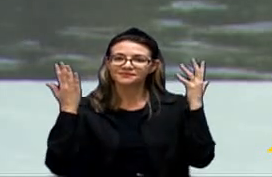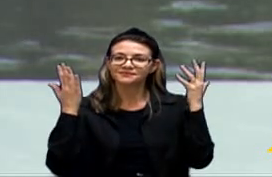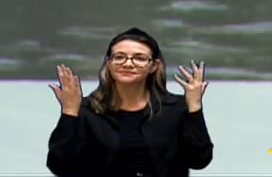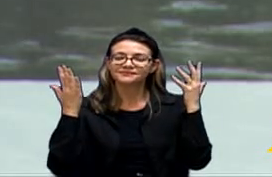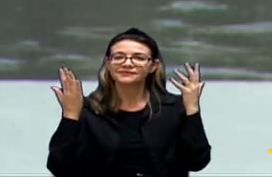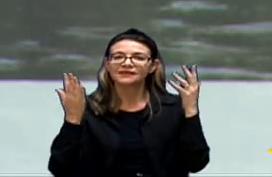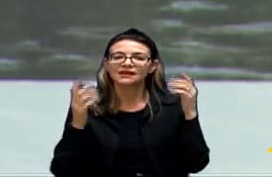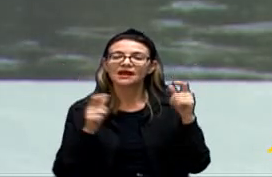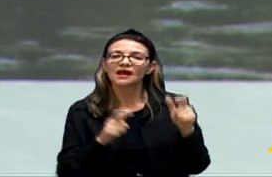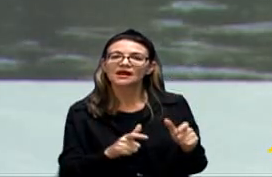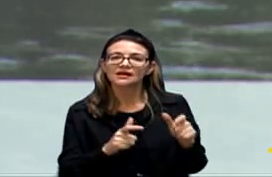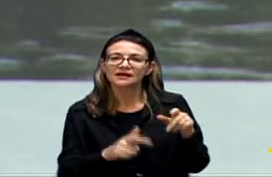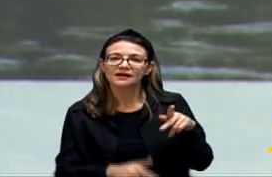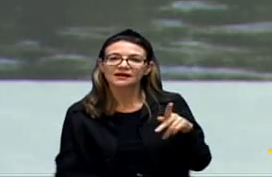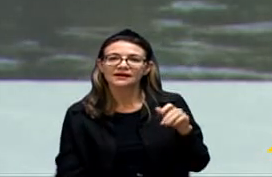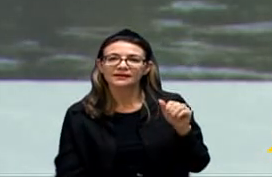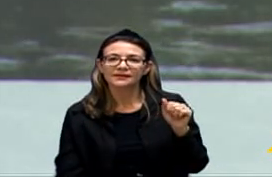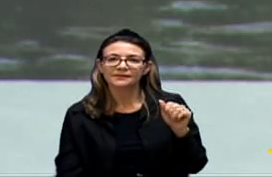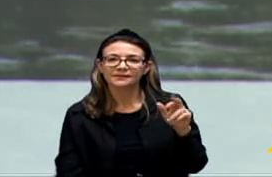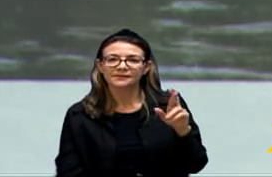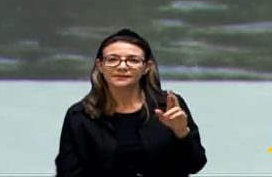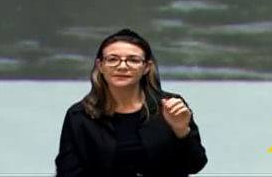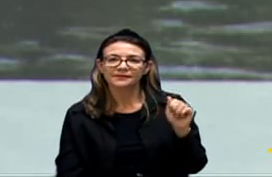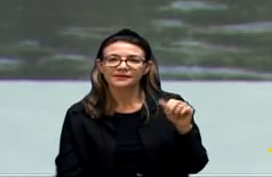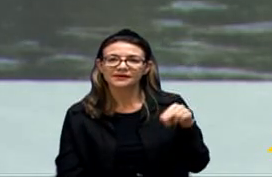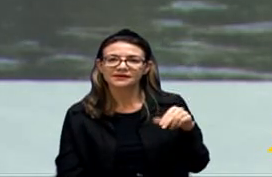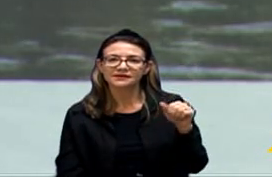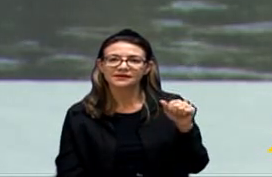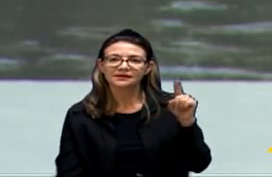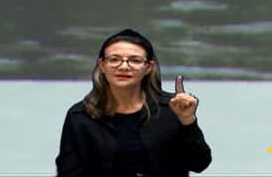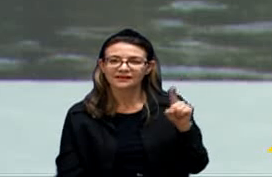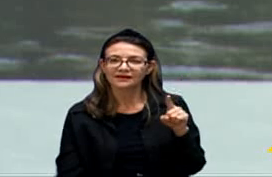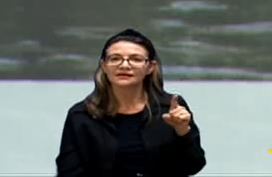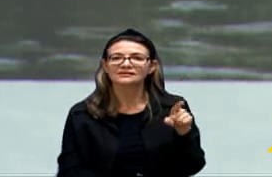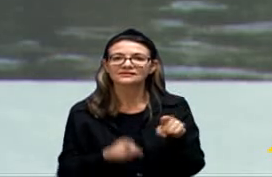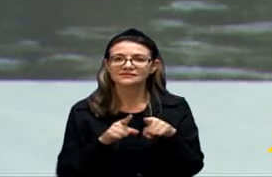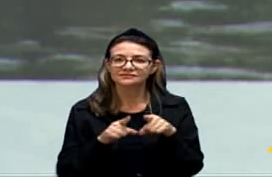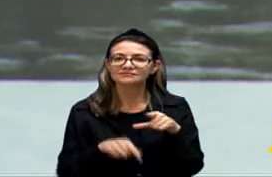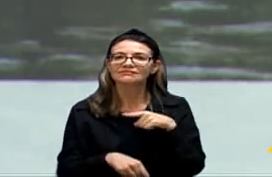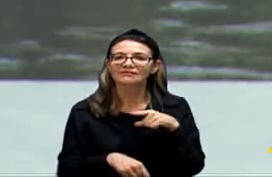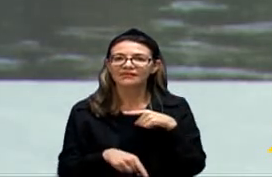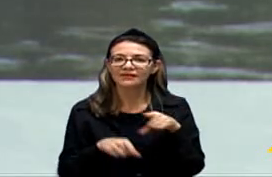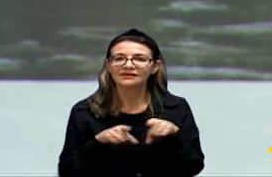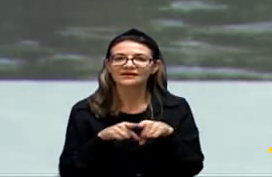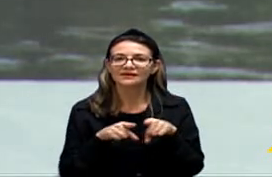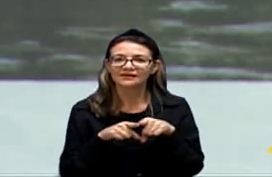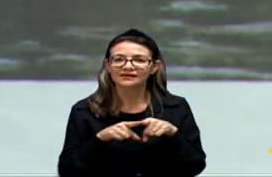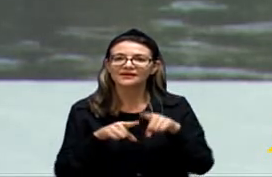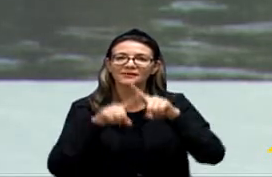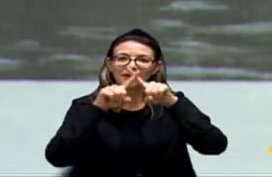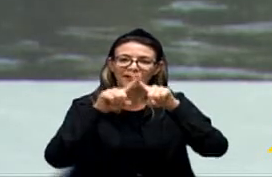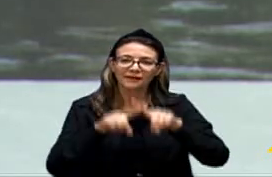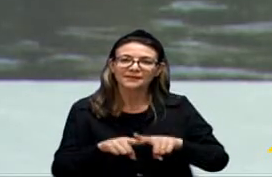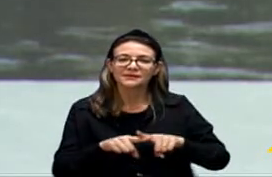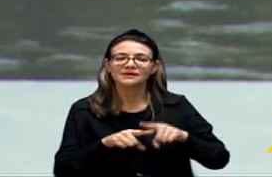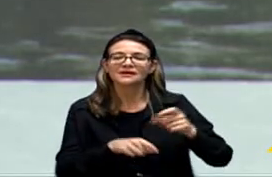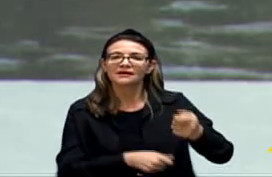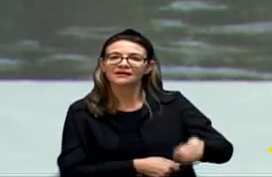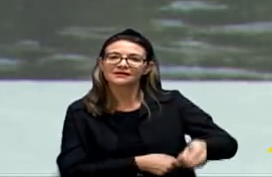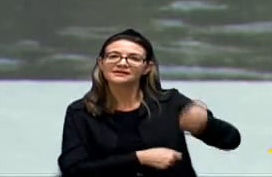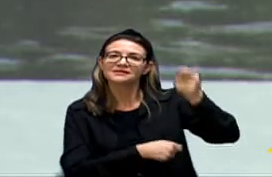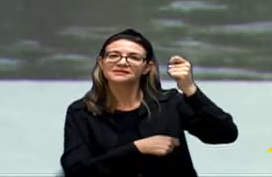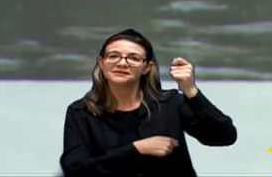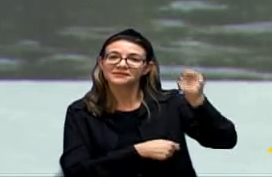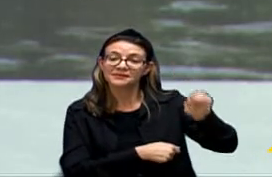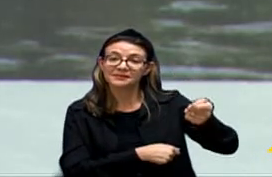aí também Presidente Aonde eles fazem os festivais até os campeonatos de pesca quem pega o peixe maior então